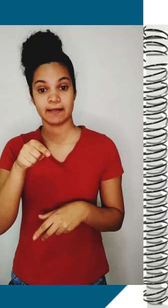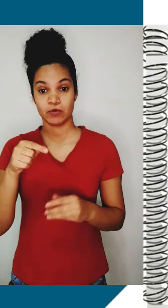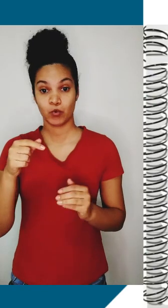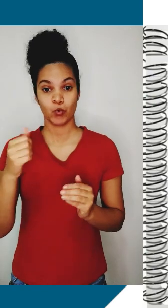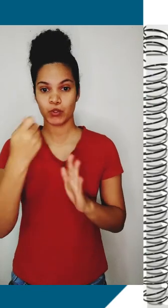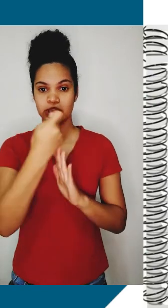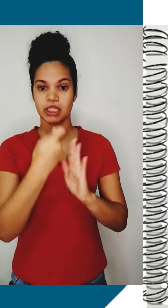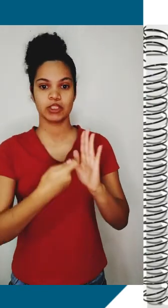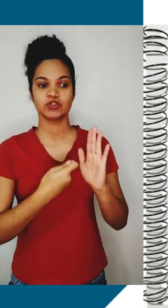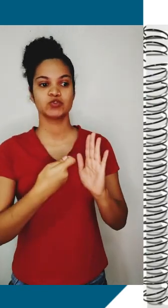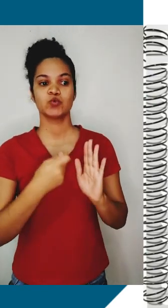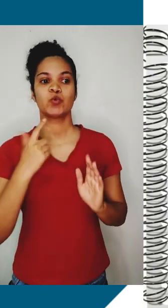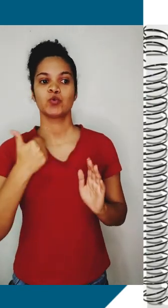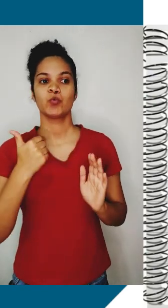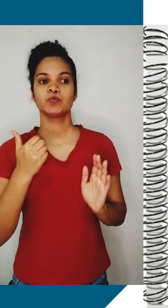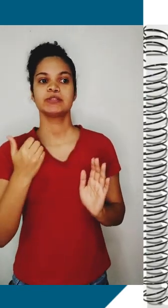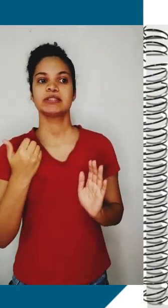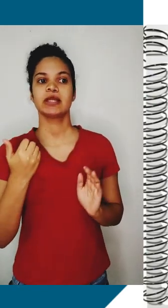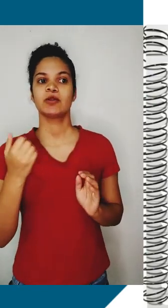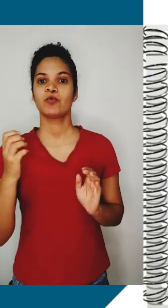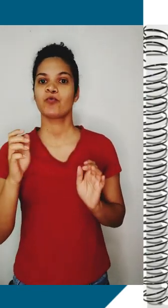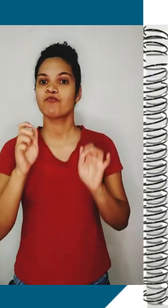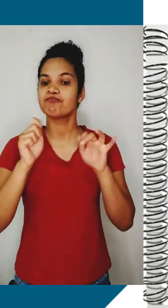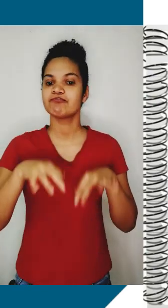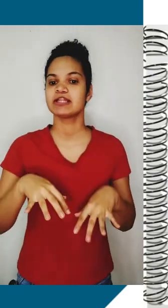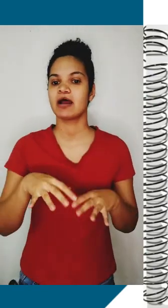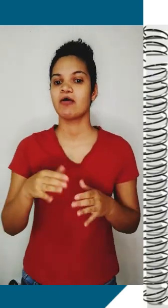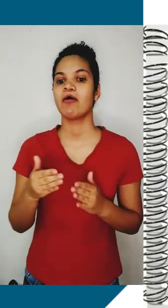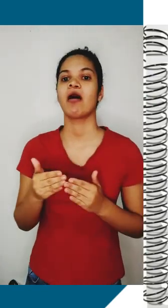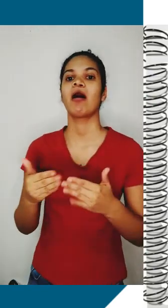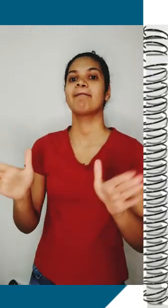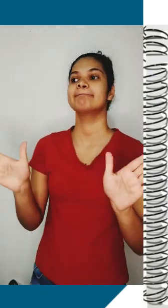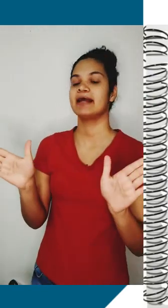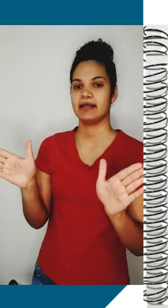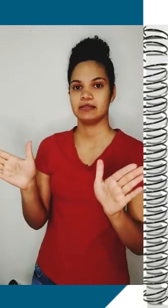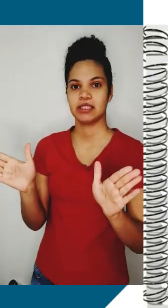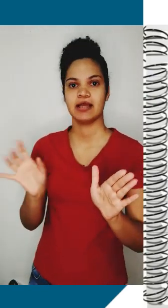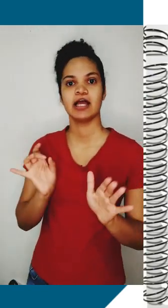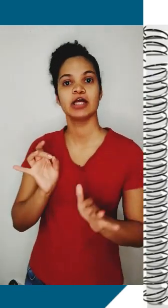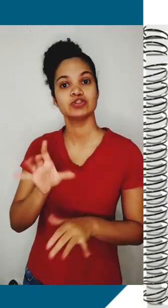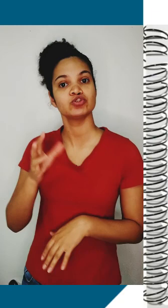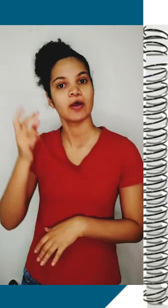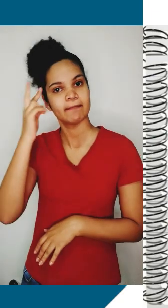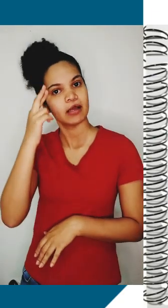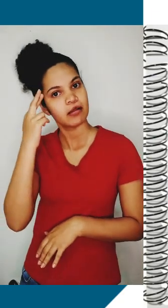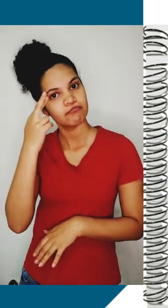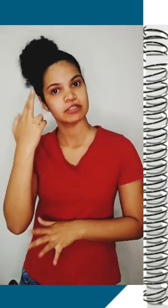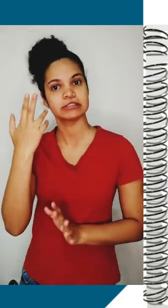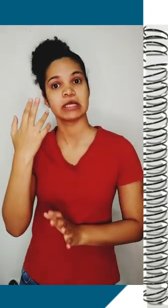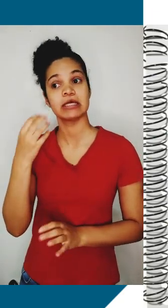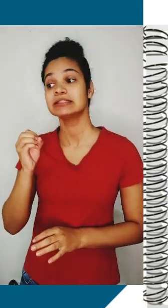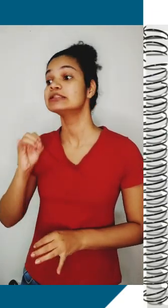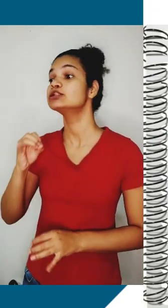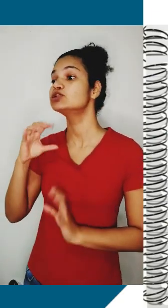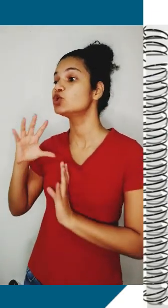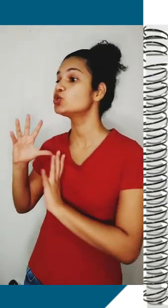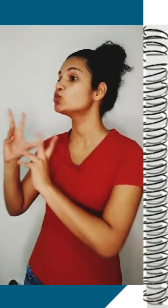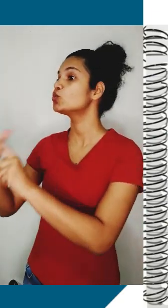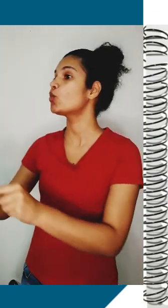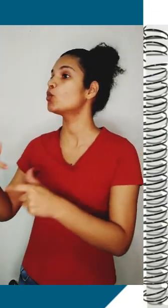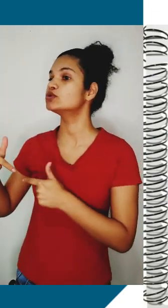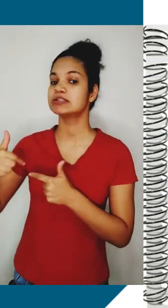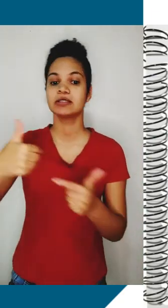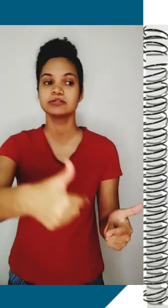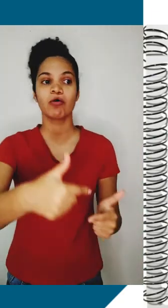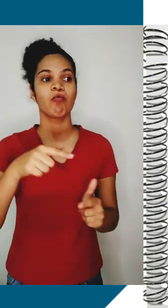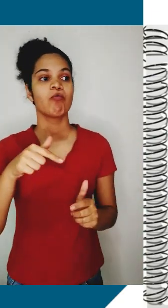que o texto ele não finaliza com uma questão aberta, tá? Essa questão foi só para levantar uma reflexão. Se todo mundo resolvesse se vingar,